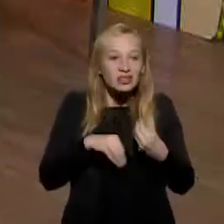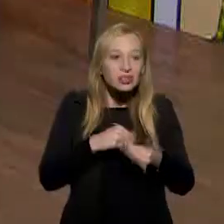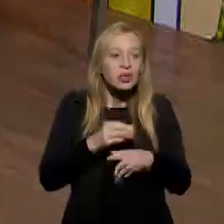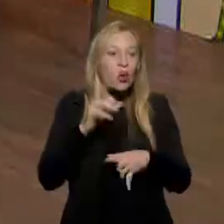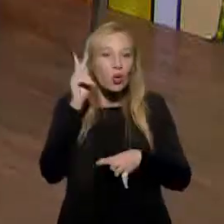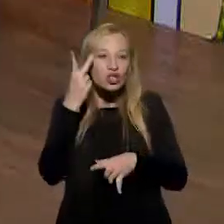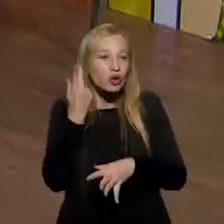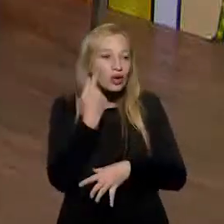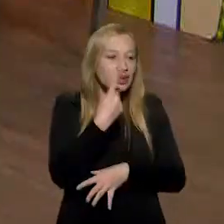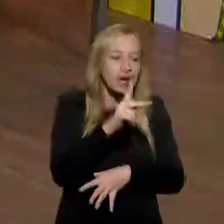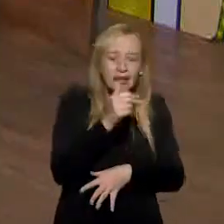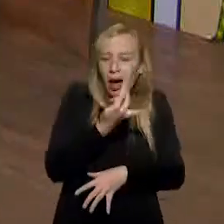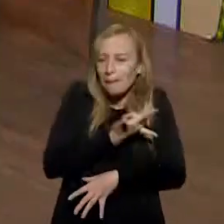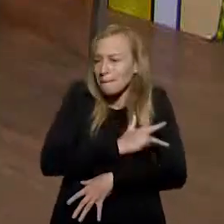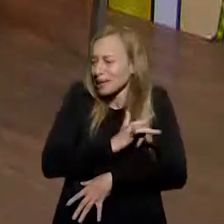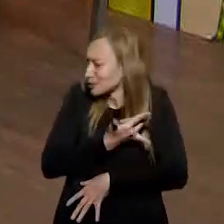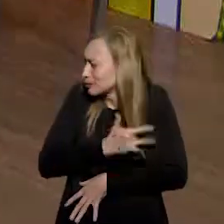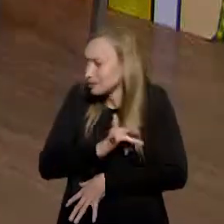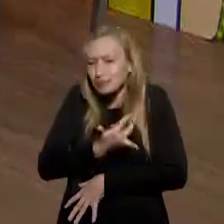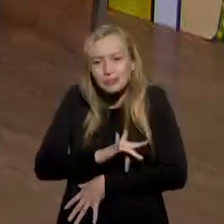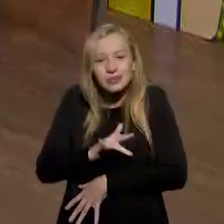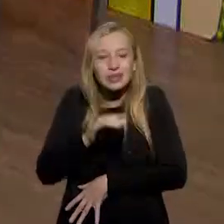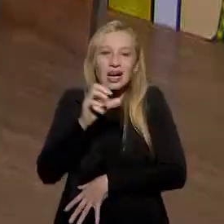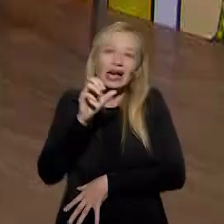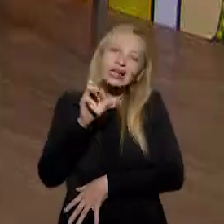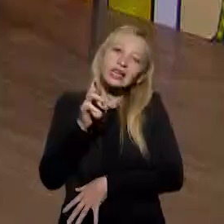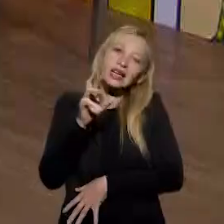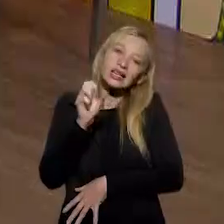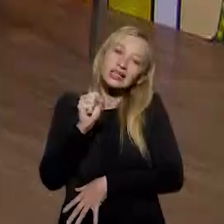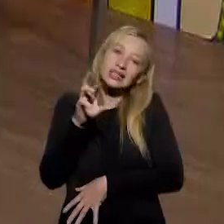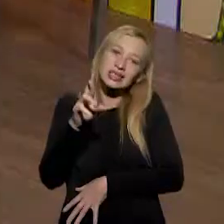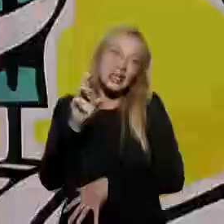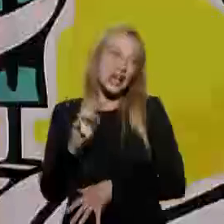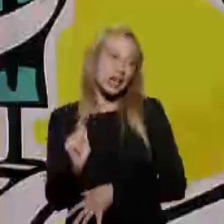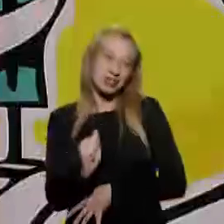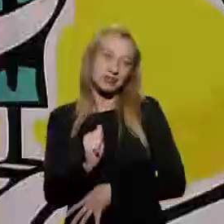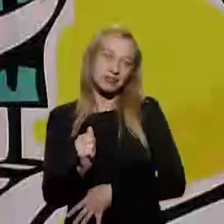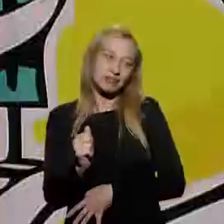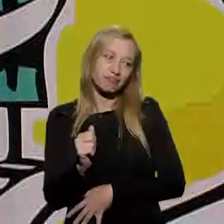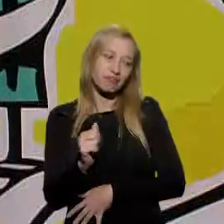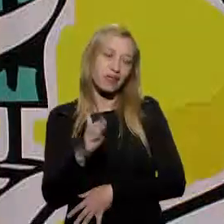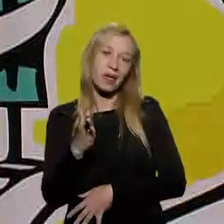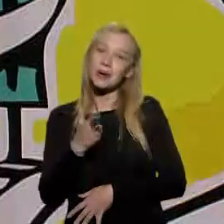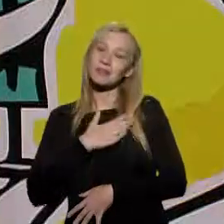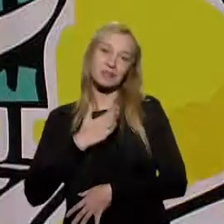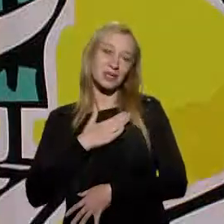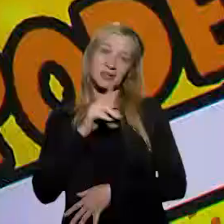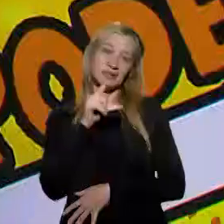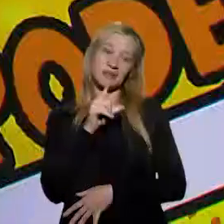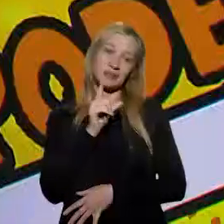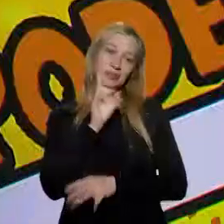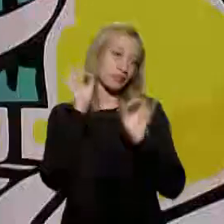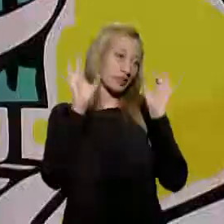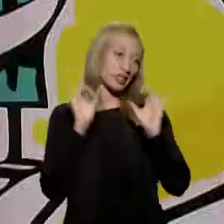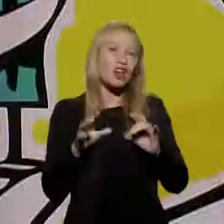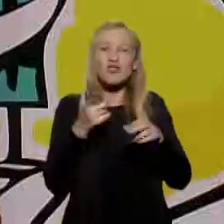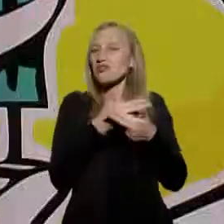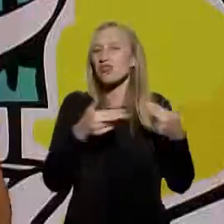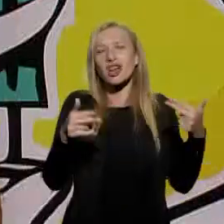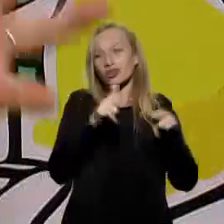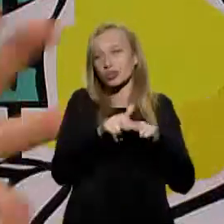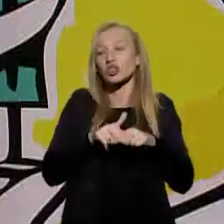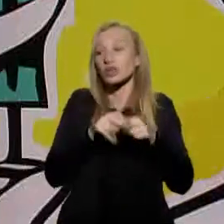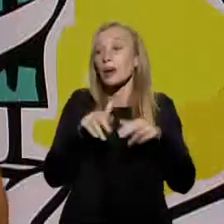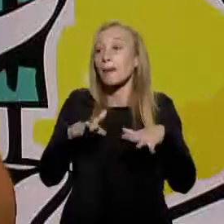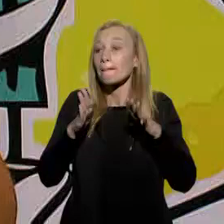envolver com a história dela dá uma peninha às vezes a sarah é a minha favorita sarah kubischek a sarah kubischek por